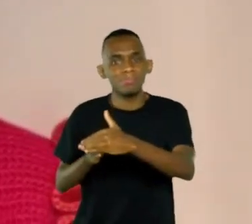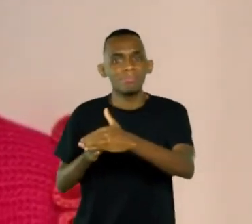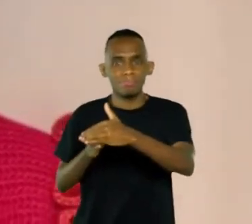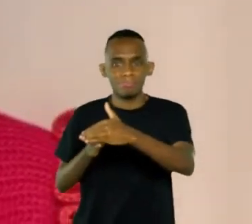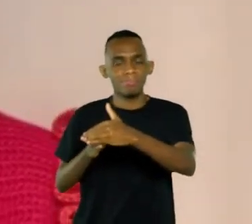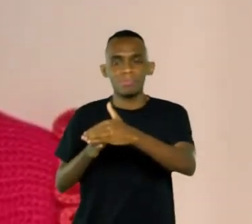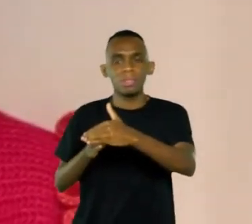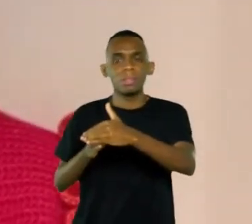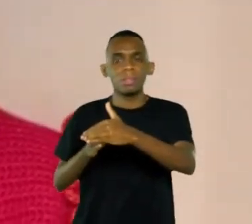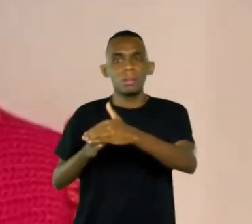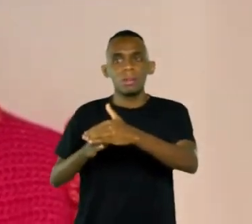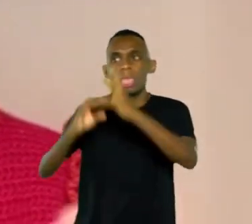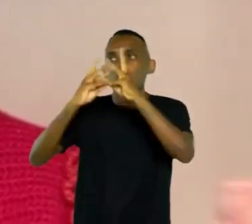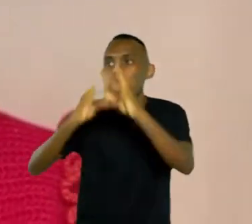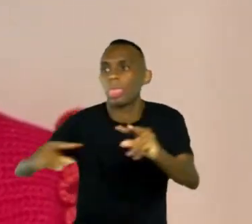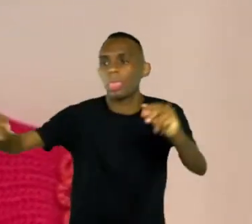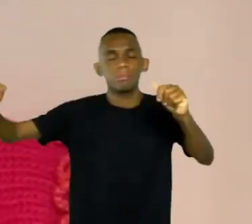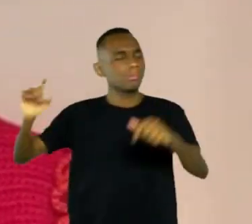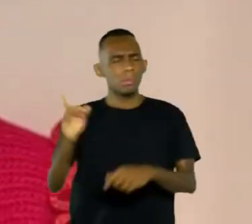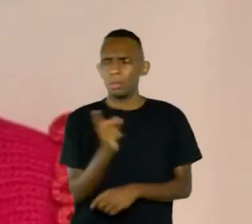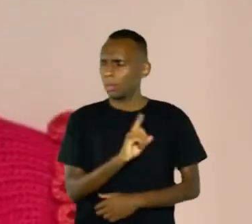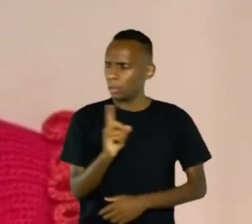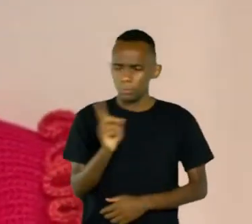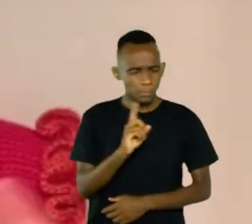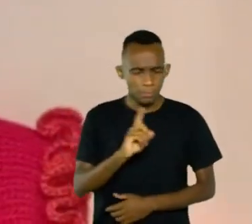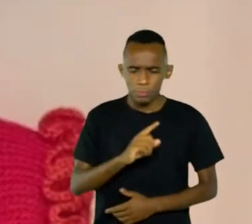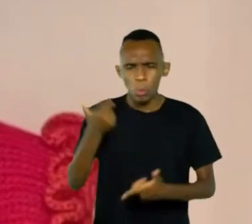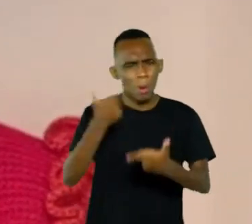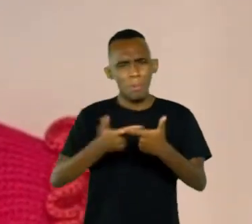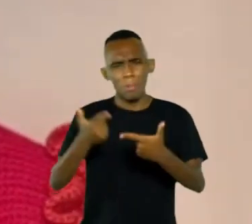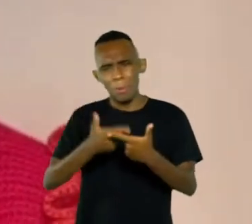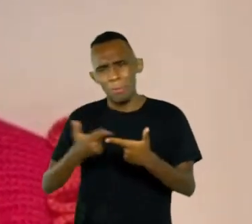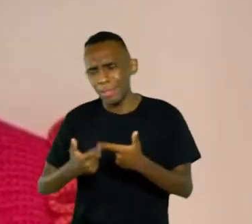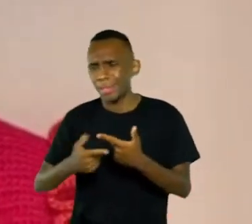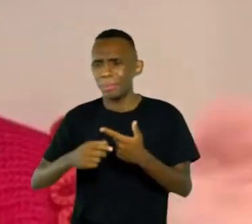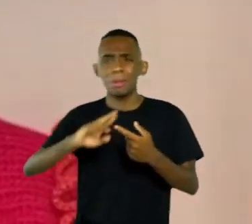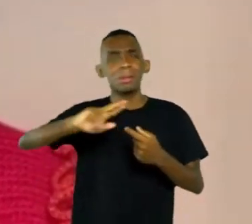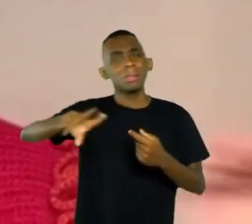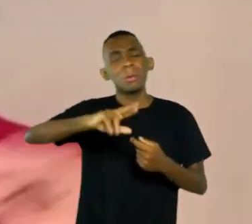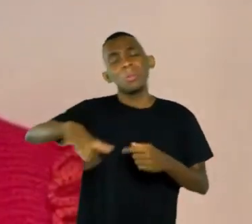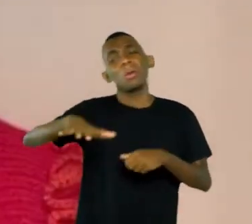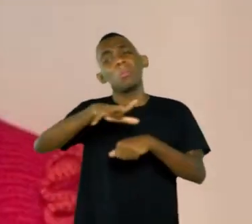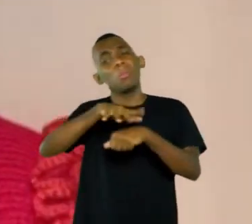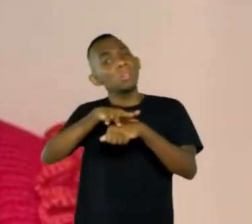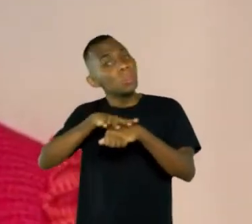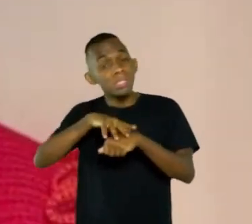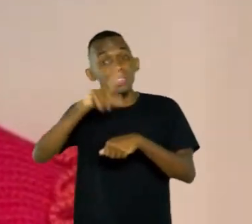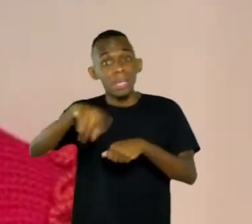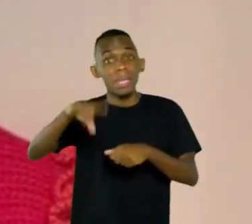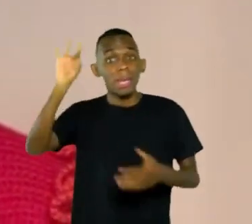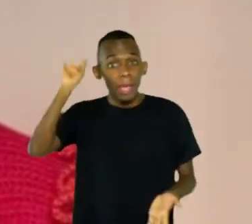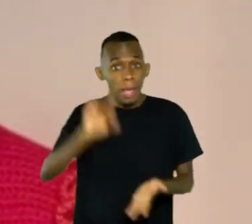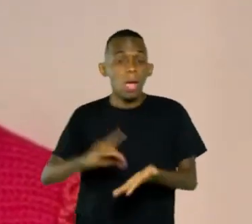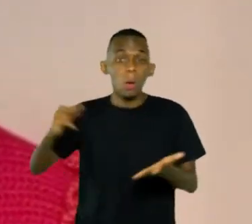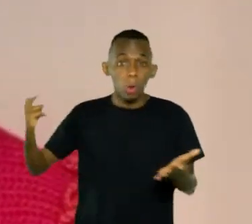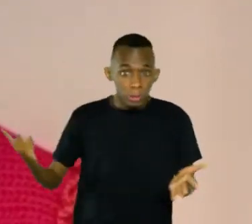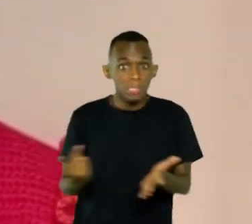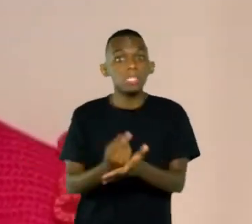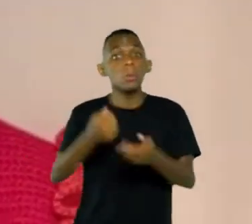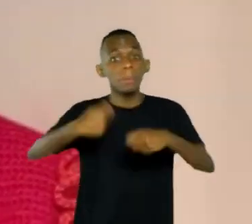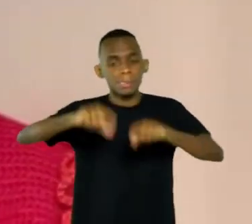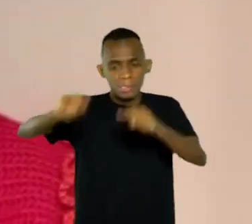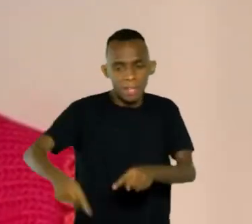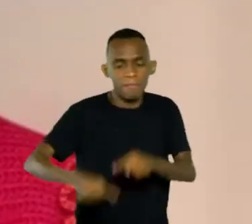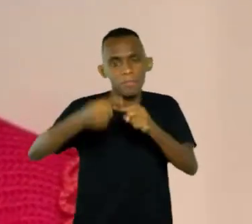morte não é um problema para ser resolvido, ela não é uma doença para ser curada, ela é um fato. Aconteceu, encare e se vire diante disso,